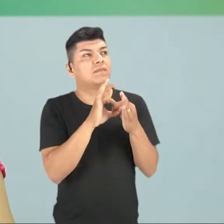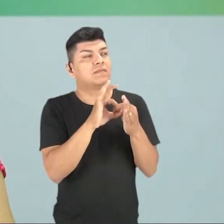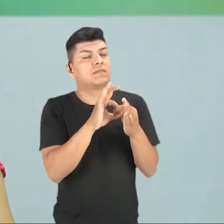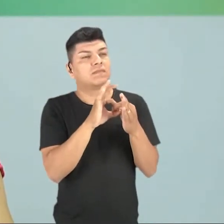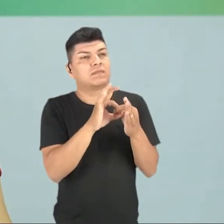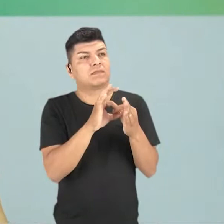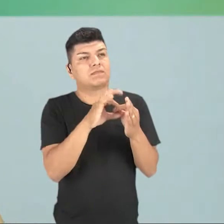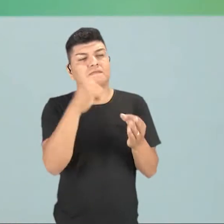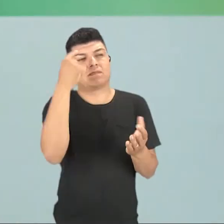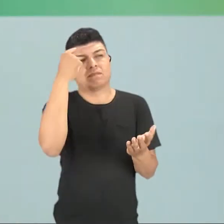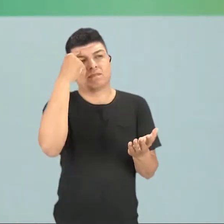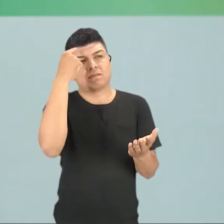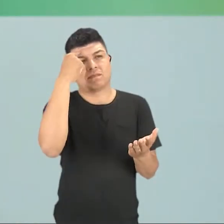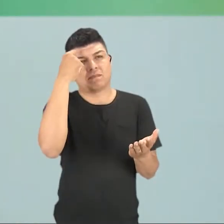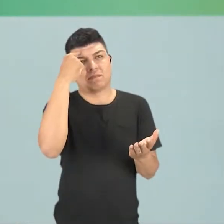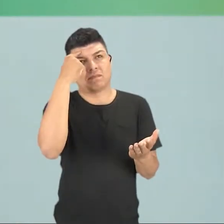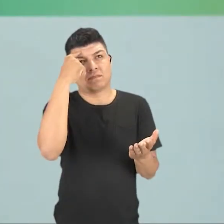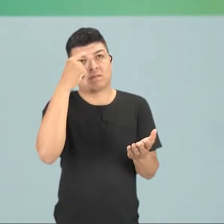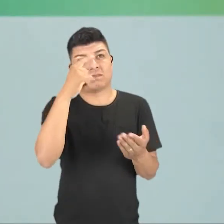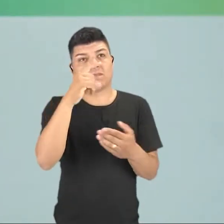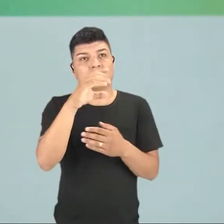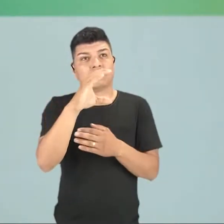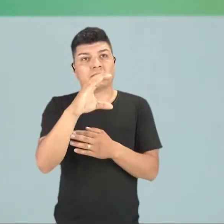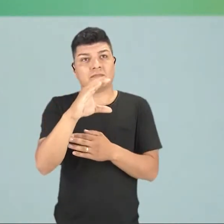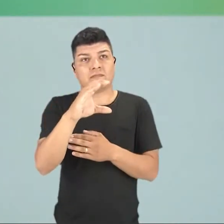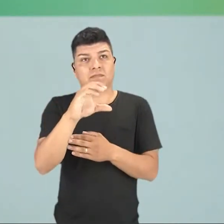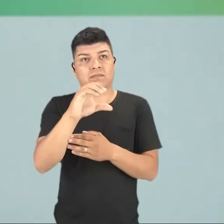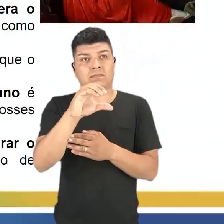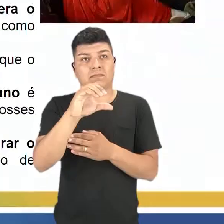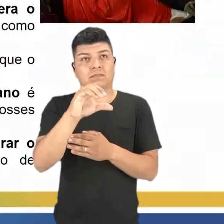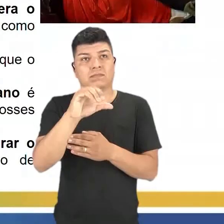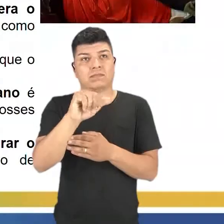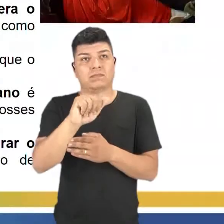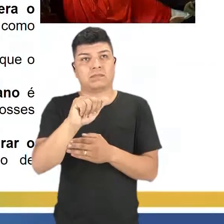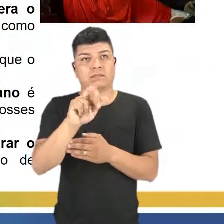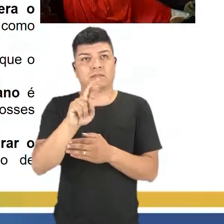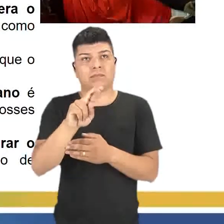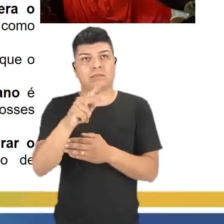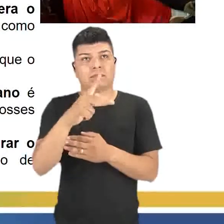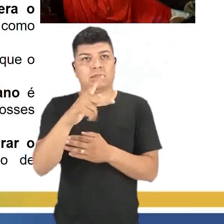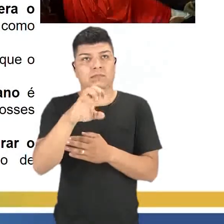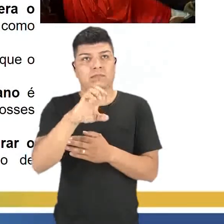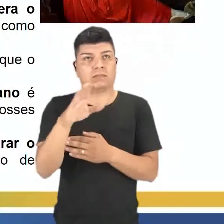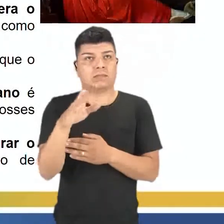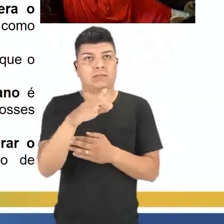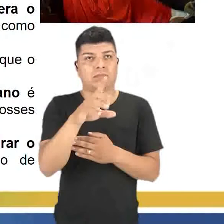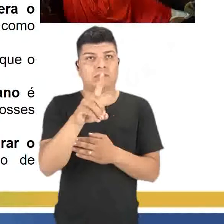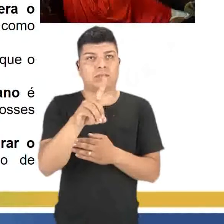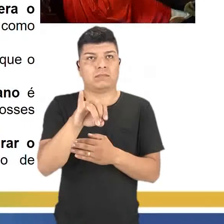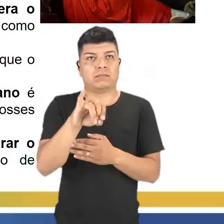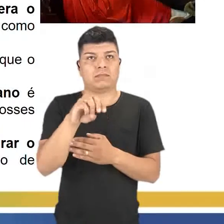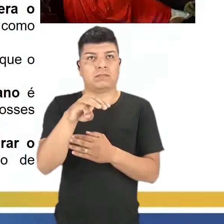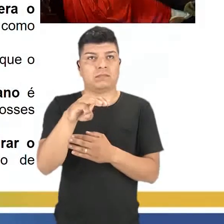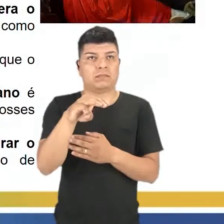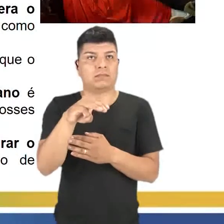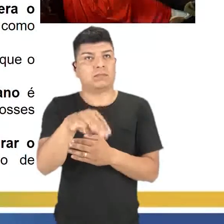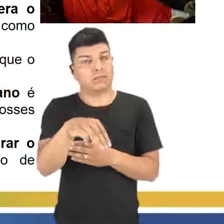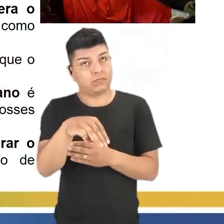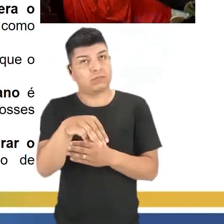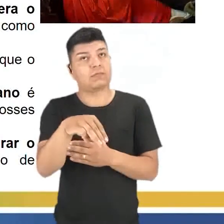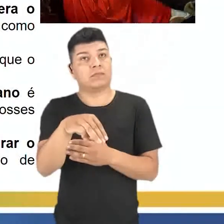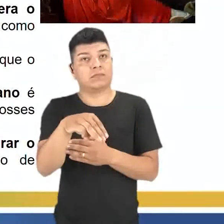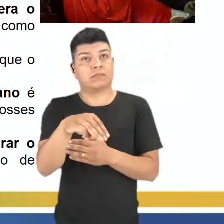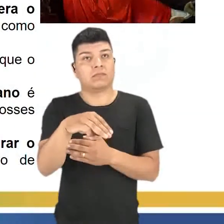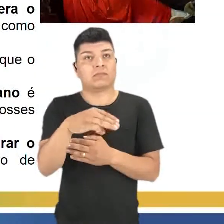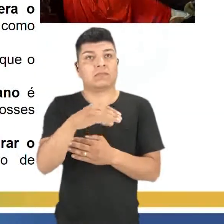ligados aos pensamentos do carpe diem, que vem a ser aproveita o presente, aproveitar o